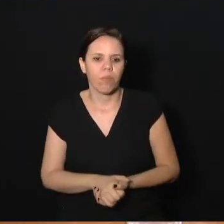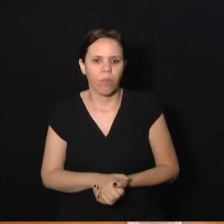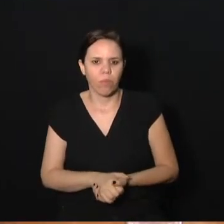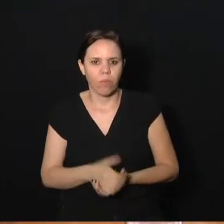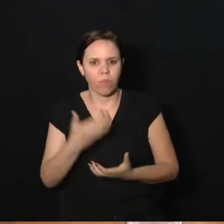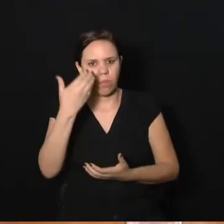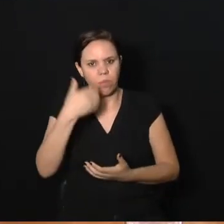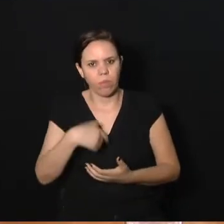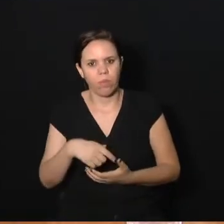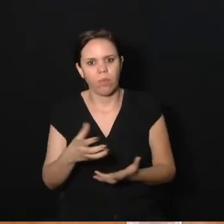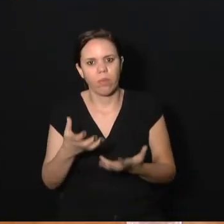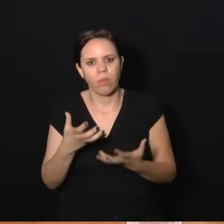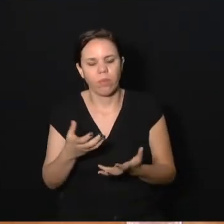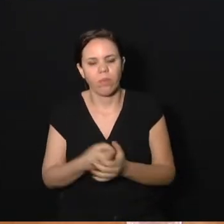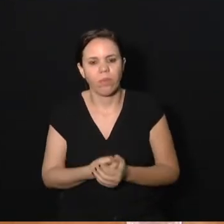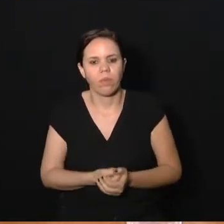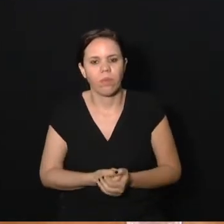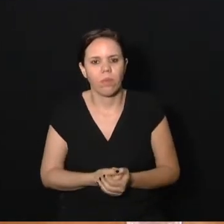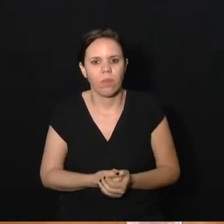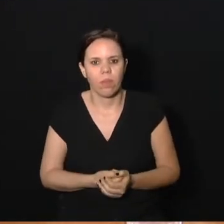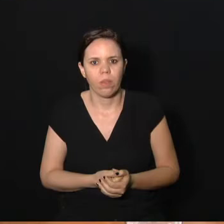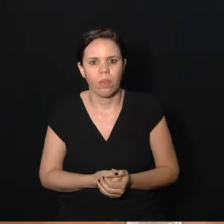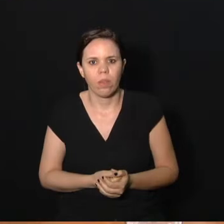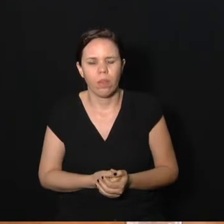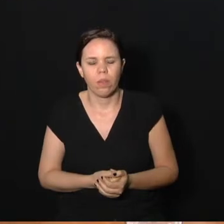Eu queria...